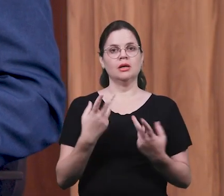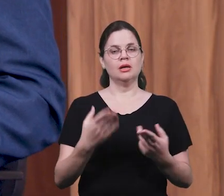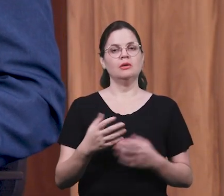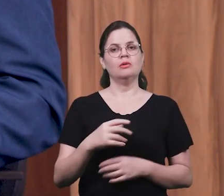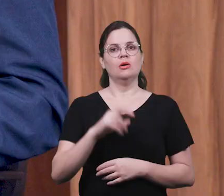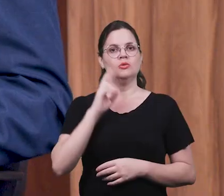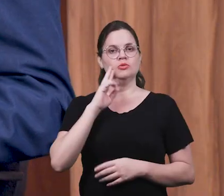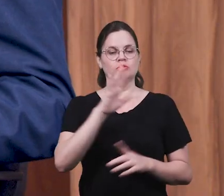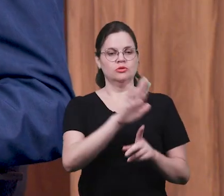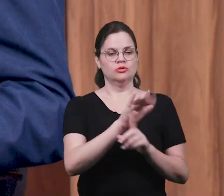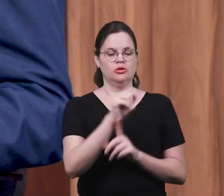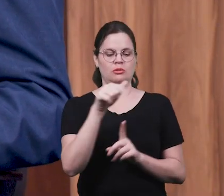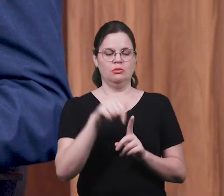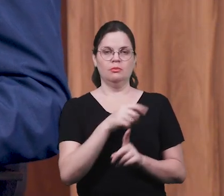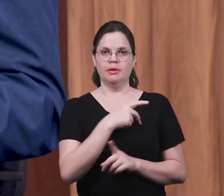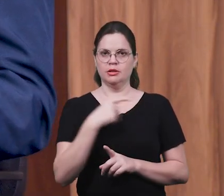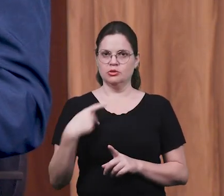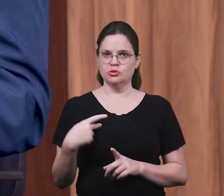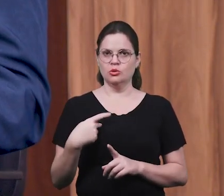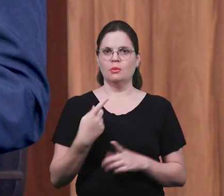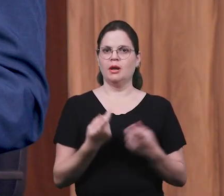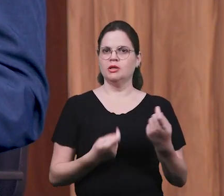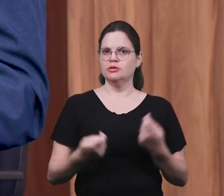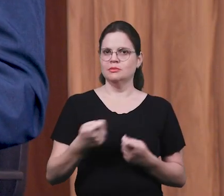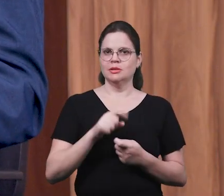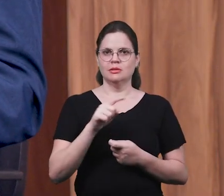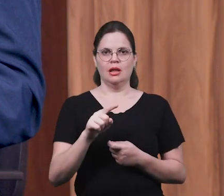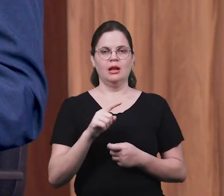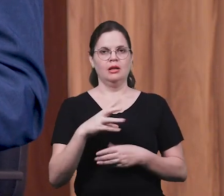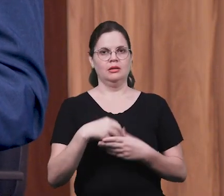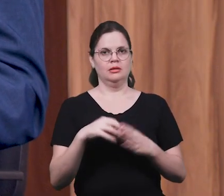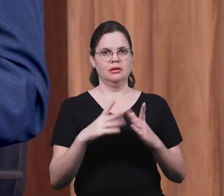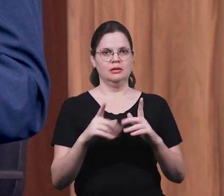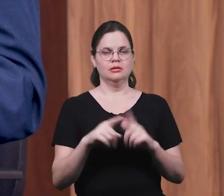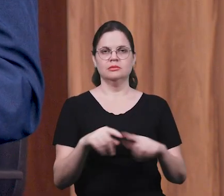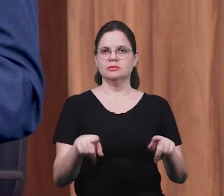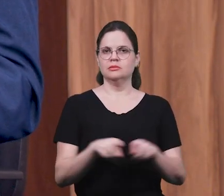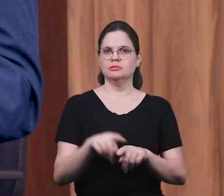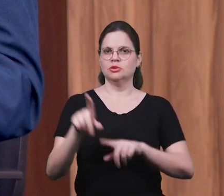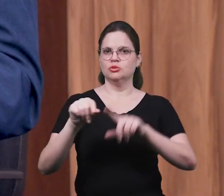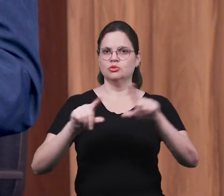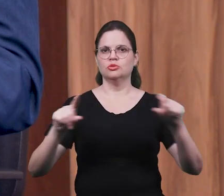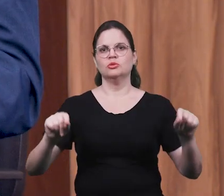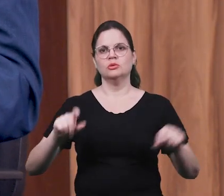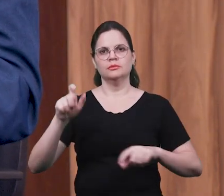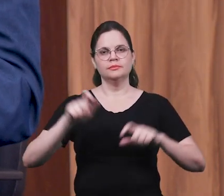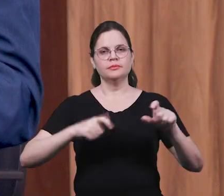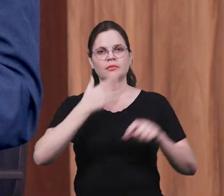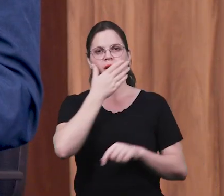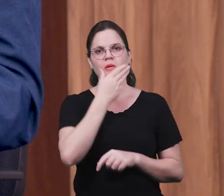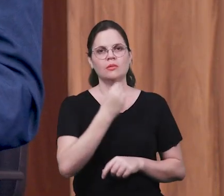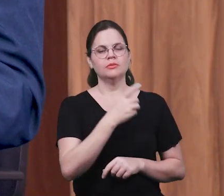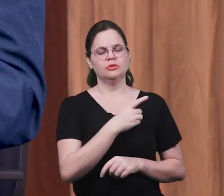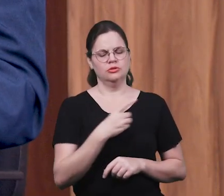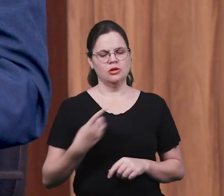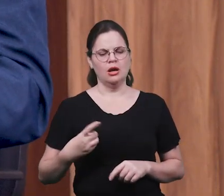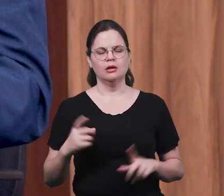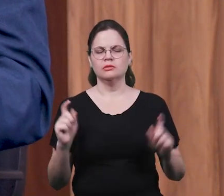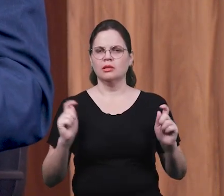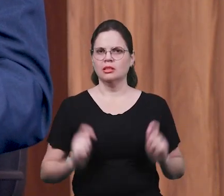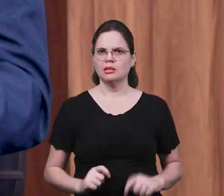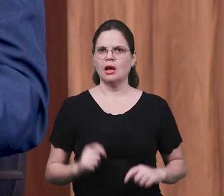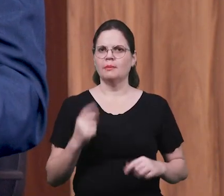ser um ministério, para ser o gestor ali da igreja, escolheu também pessoas, homens, para serem os diáconos, para